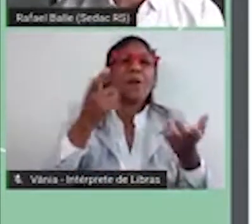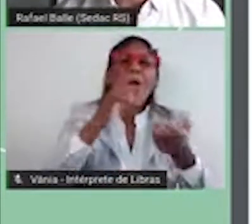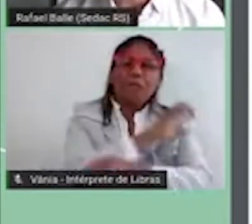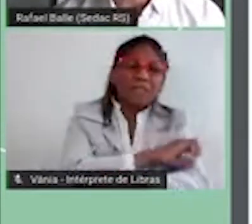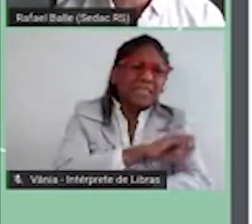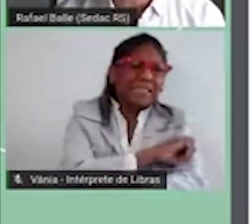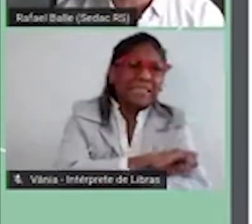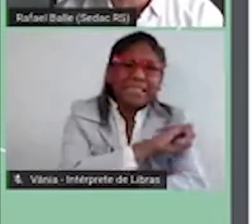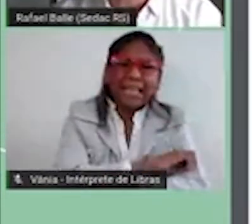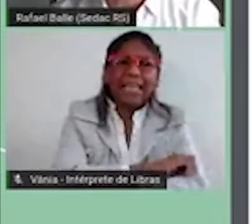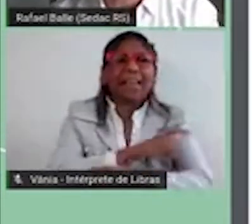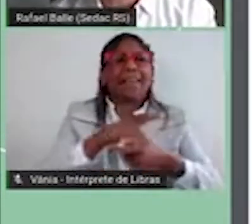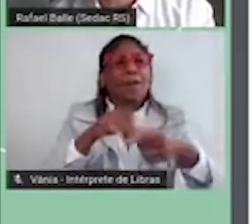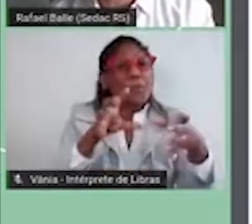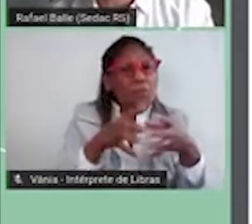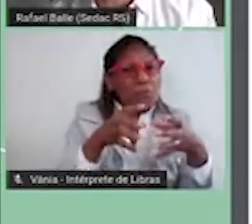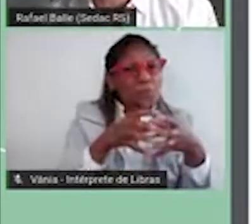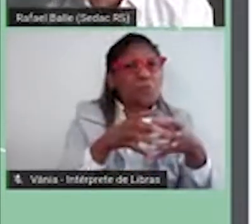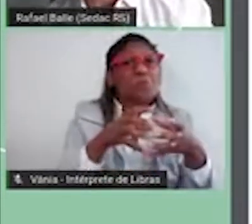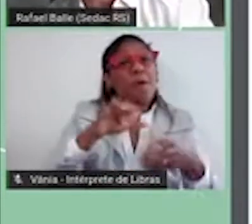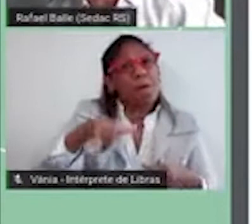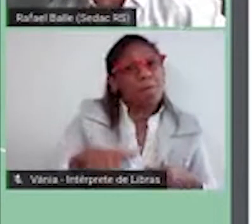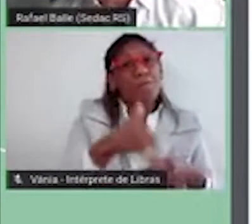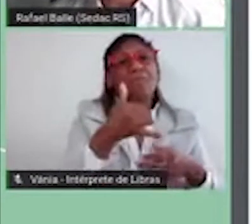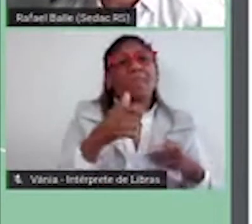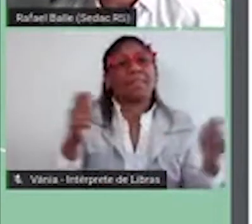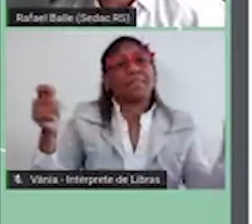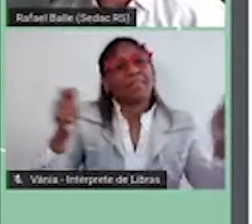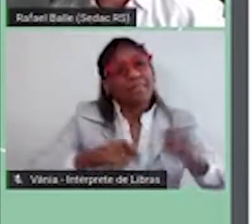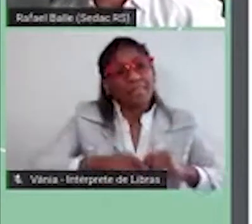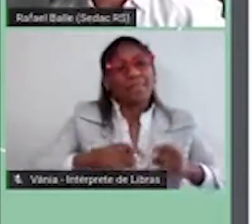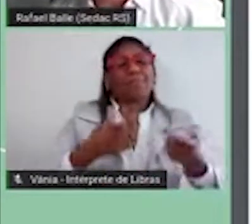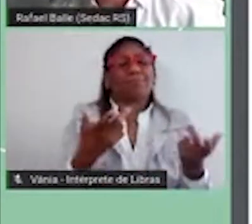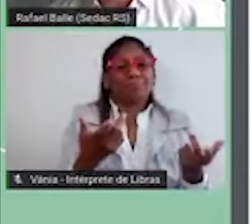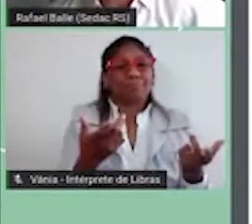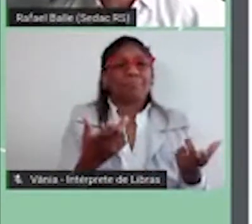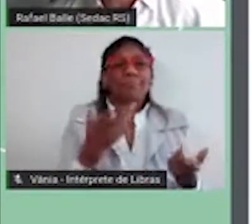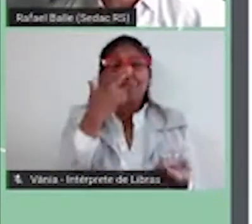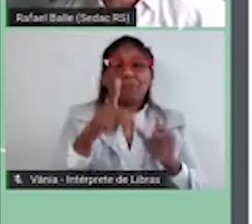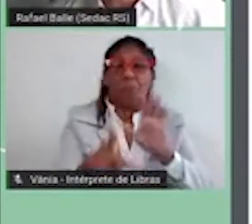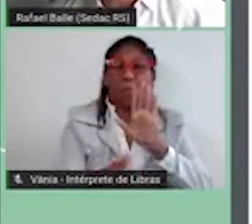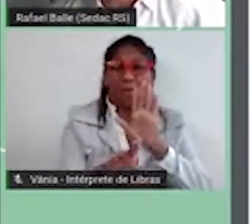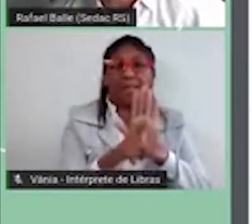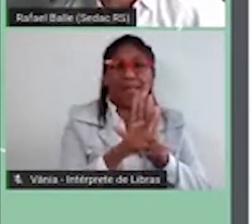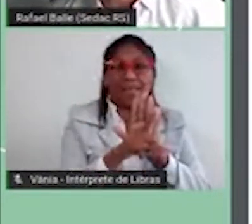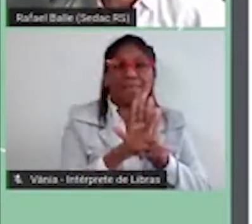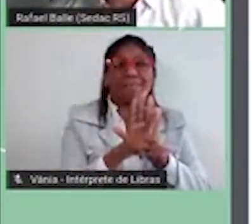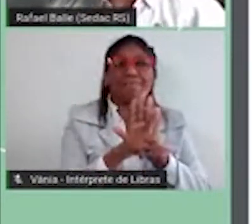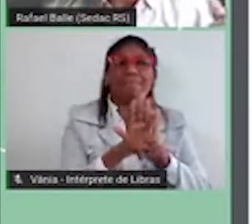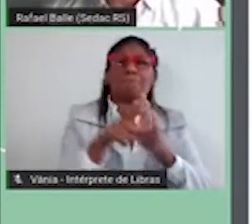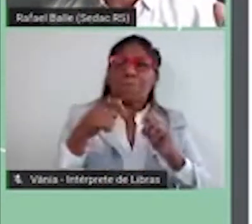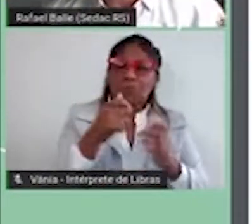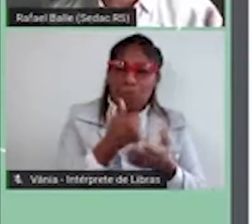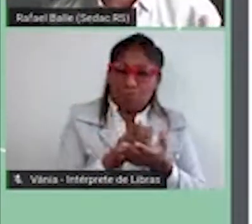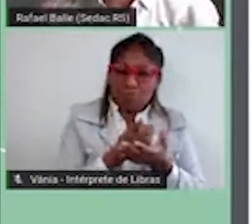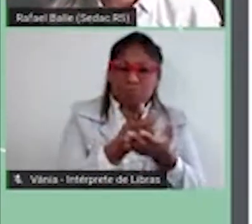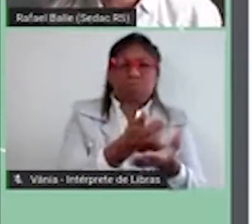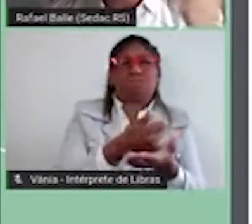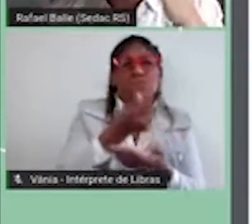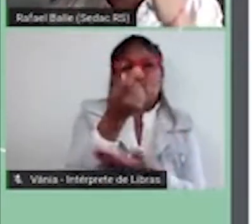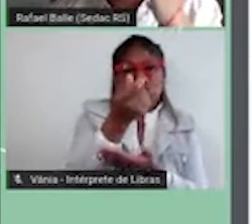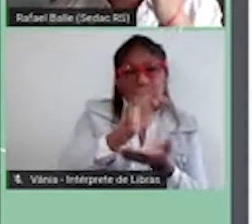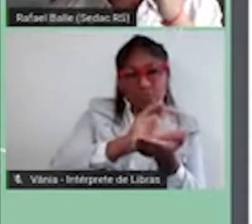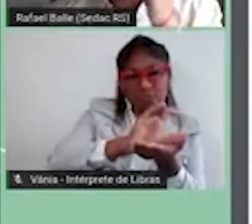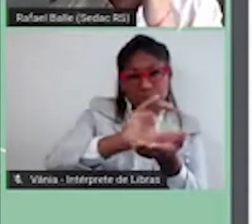equipem, enfim, e possam ter uma condição melhor de operação. Assim como a lei forneceu subsídio por meio dos municípios para manutenção,